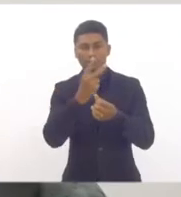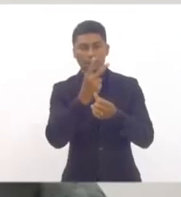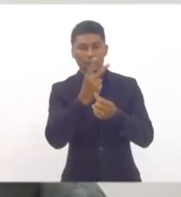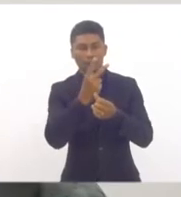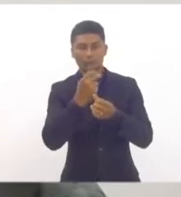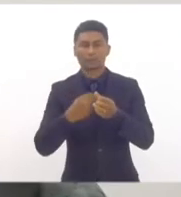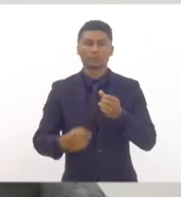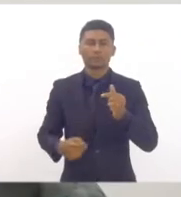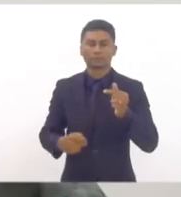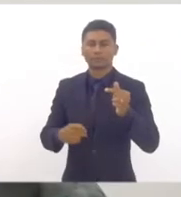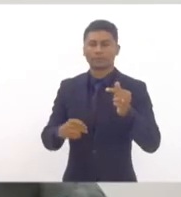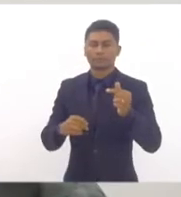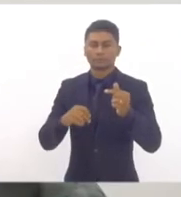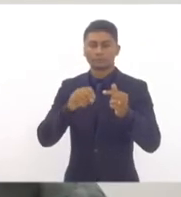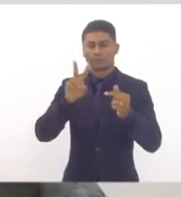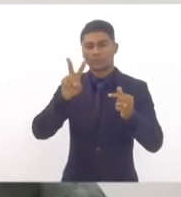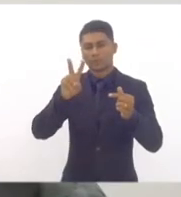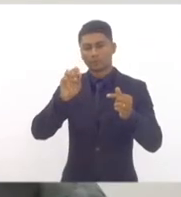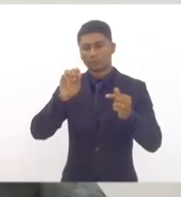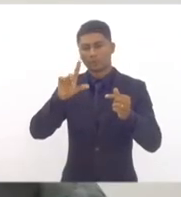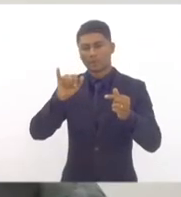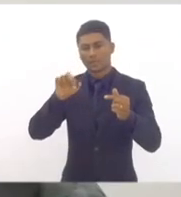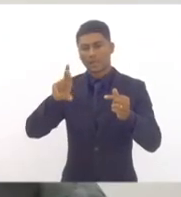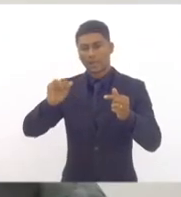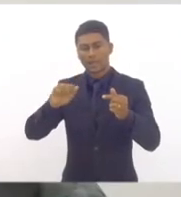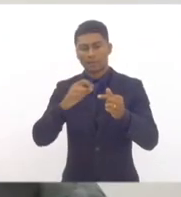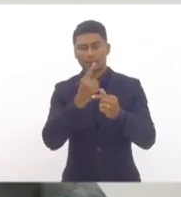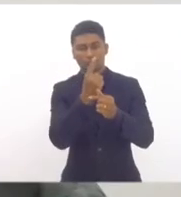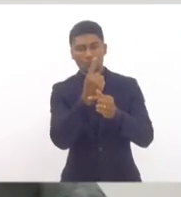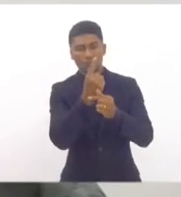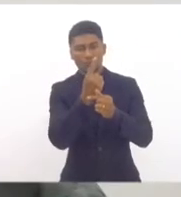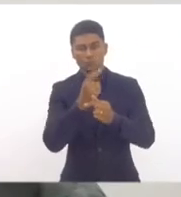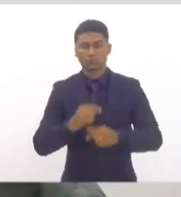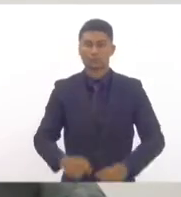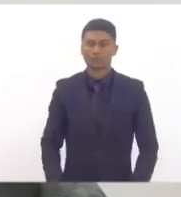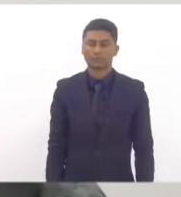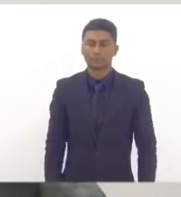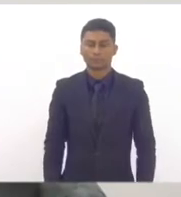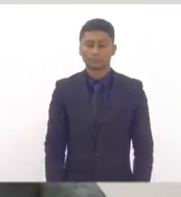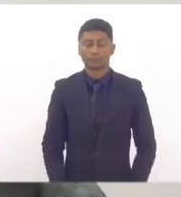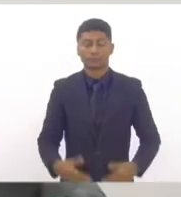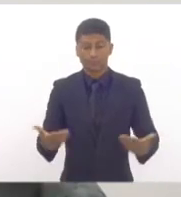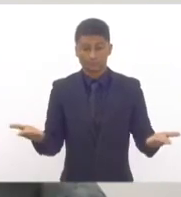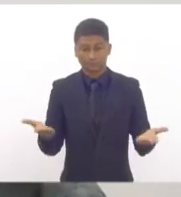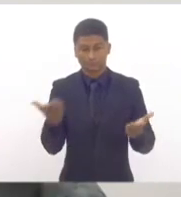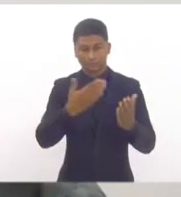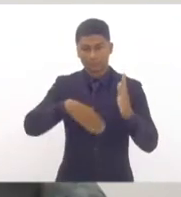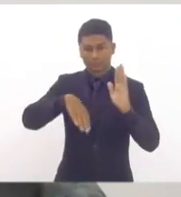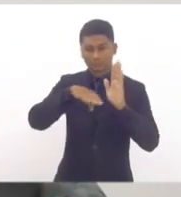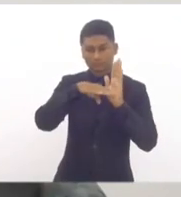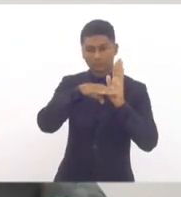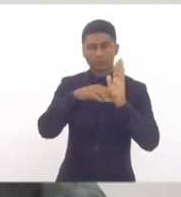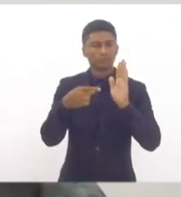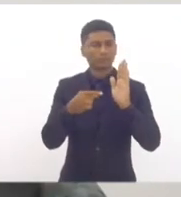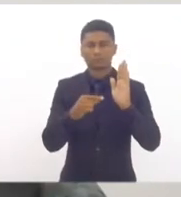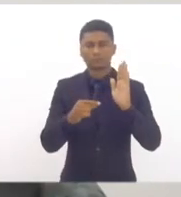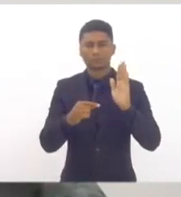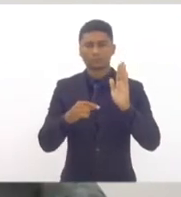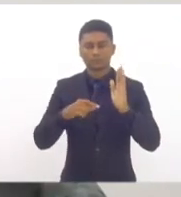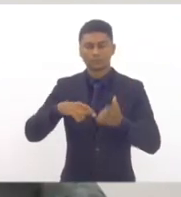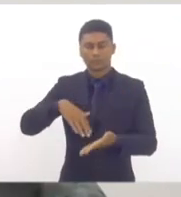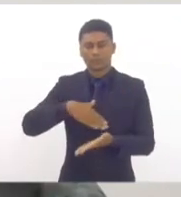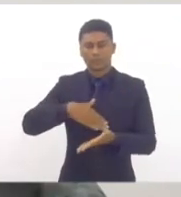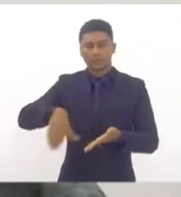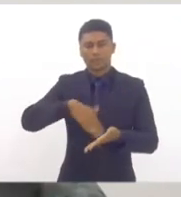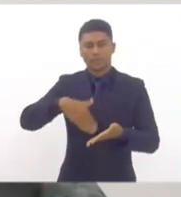votos. Candidata Valéria Pedro, um voto. Então, passamos agora para a Secretaria